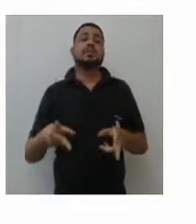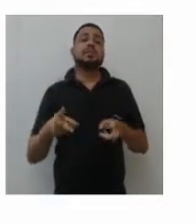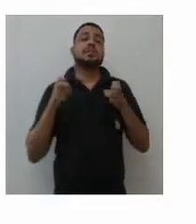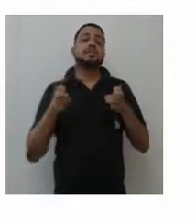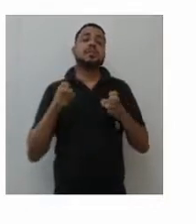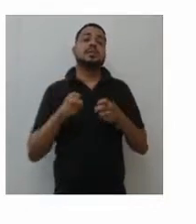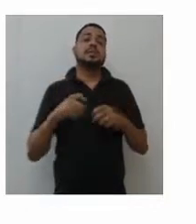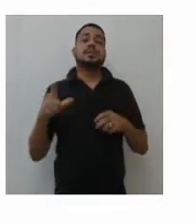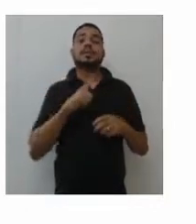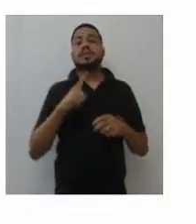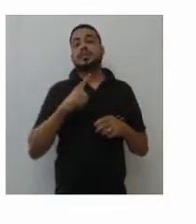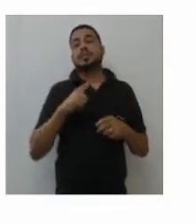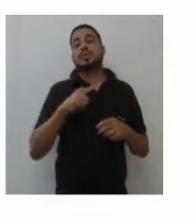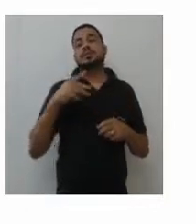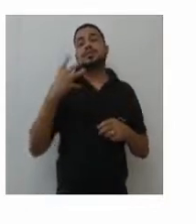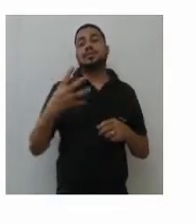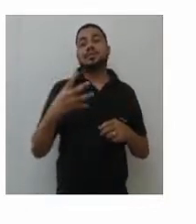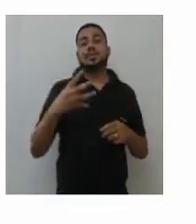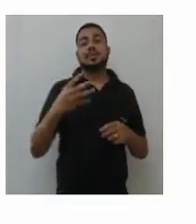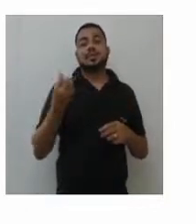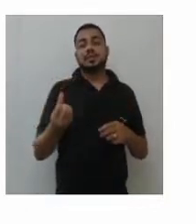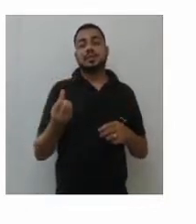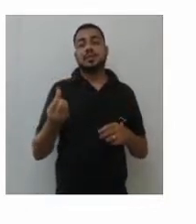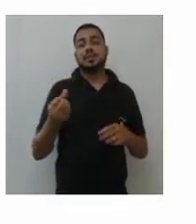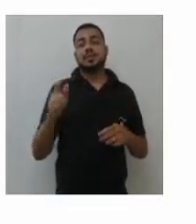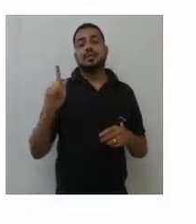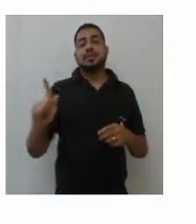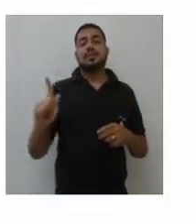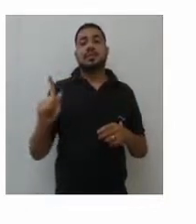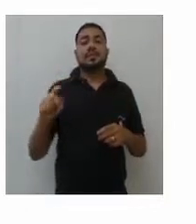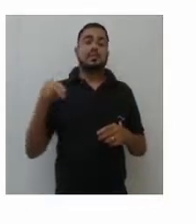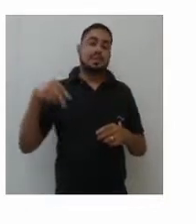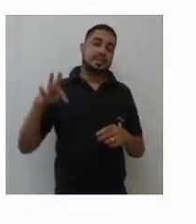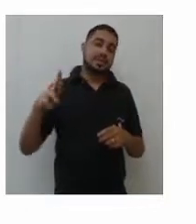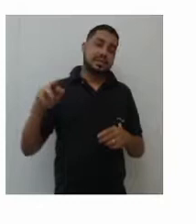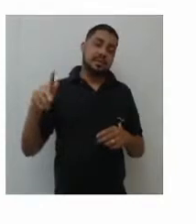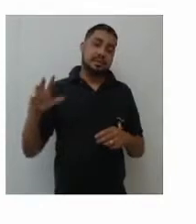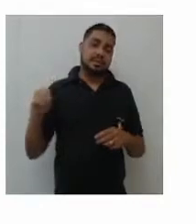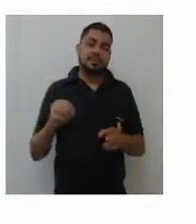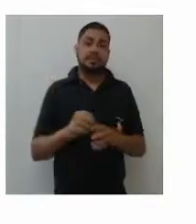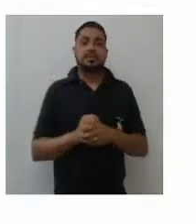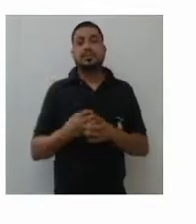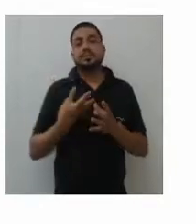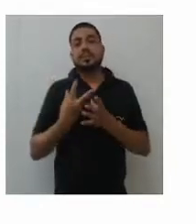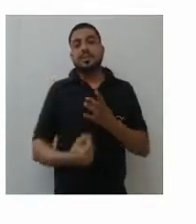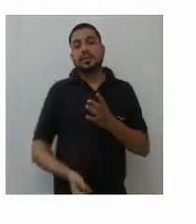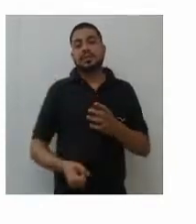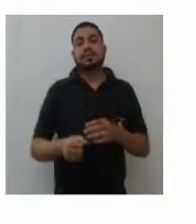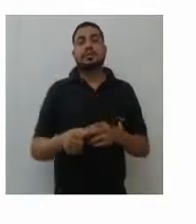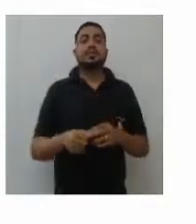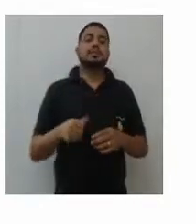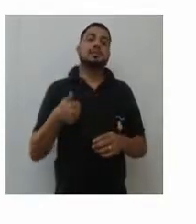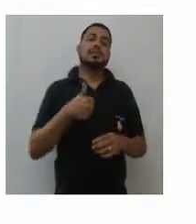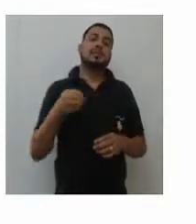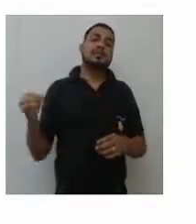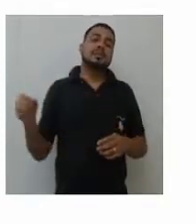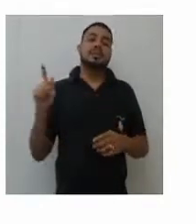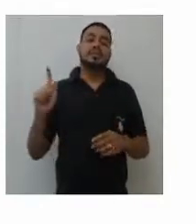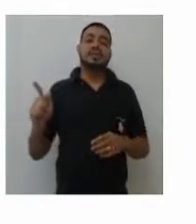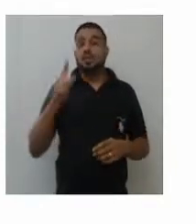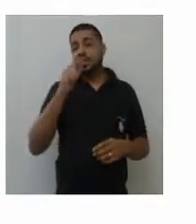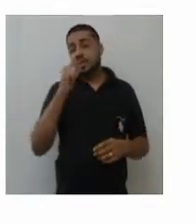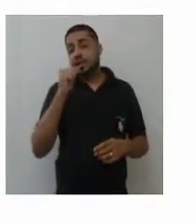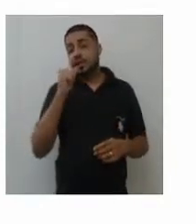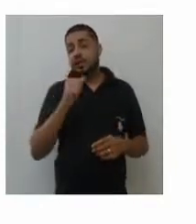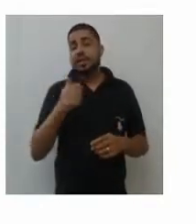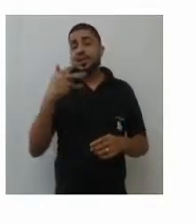Que teremos 46 gramas de nitrato de potássio dissolvidos em 100 gramas de água a